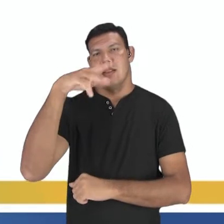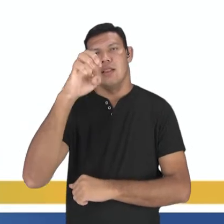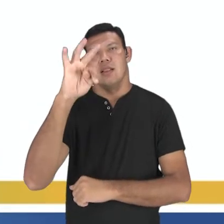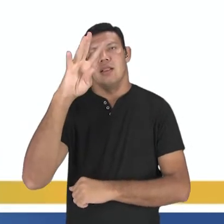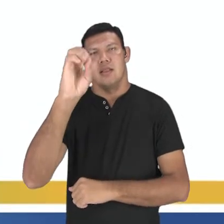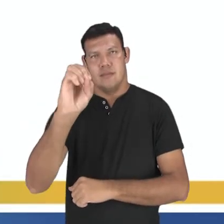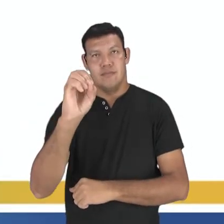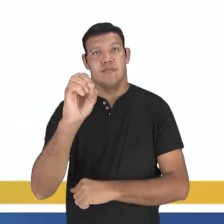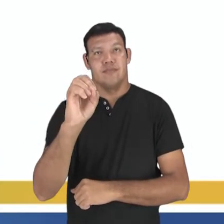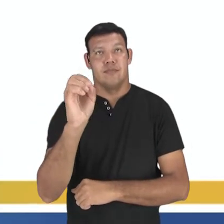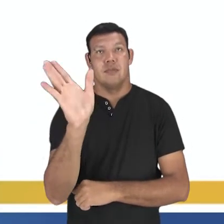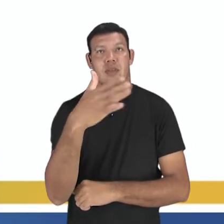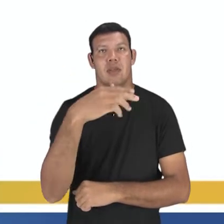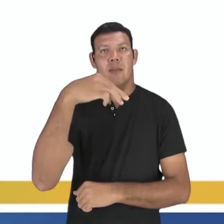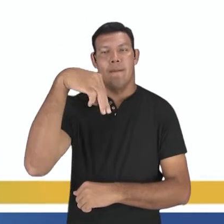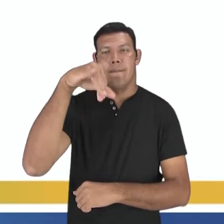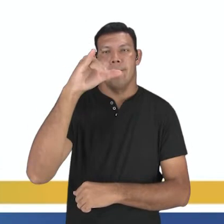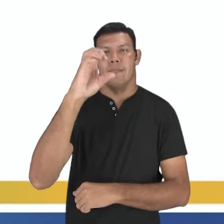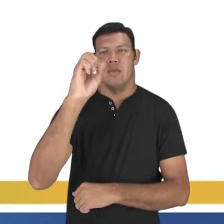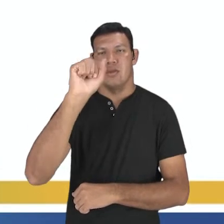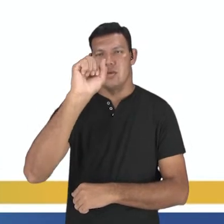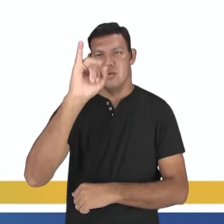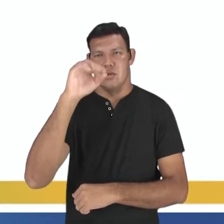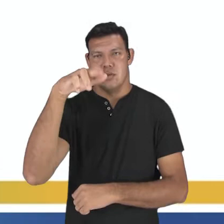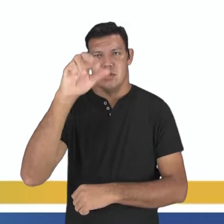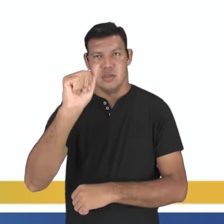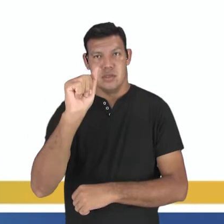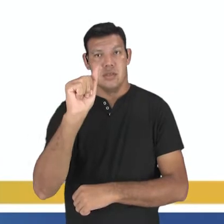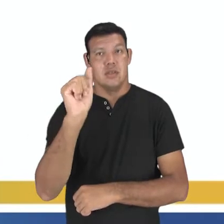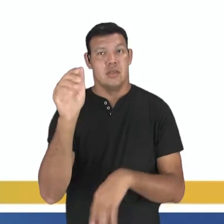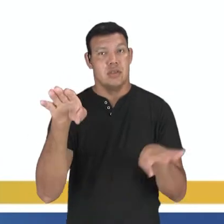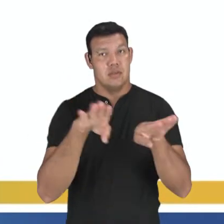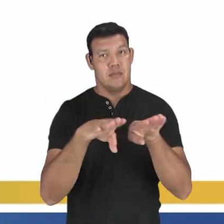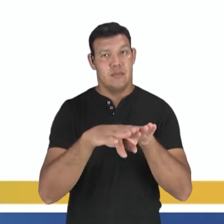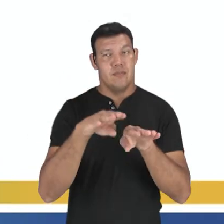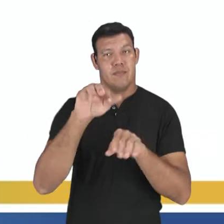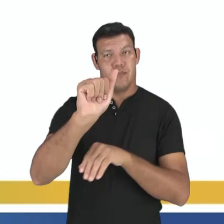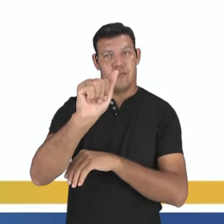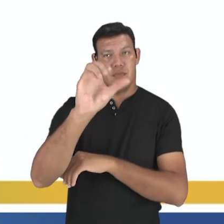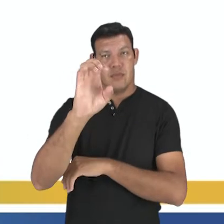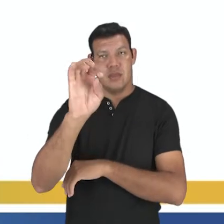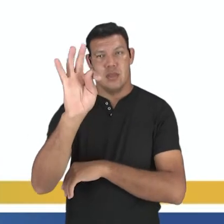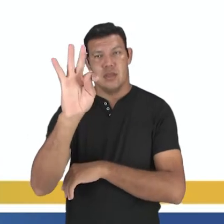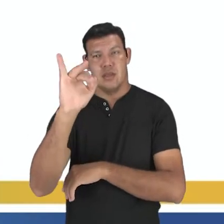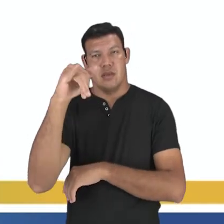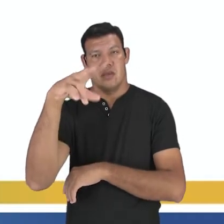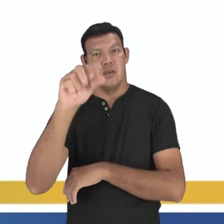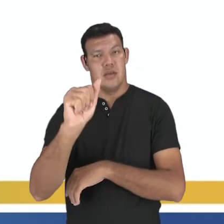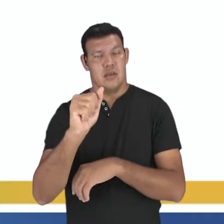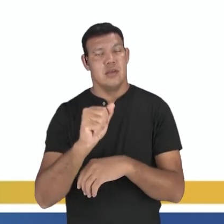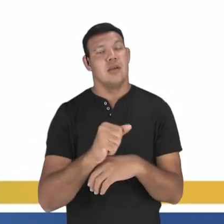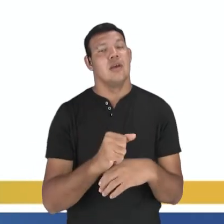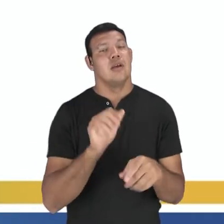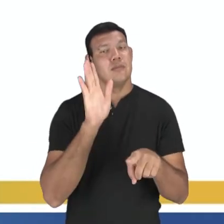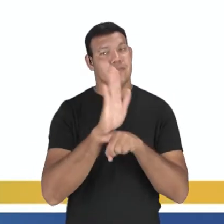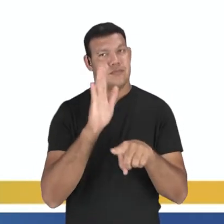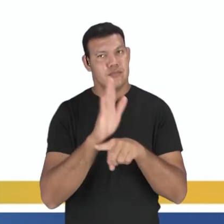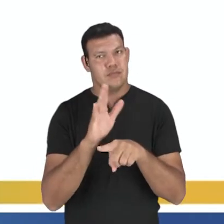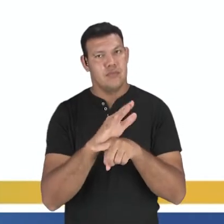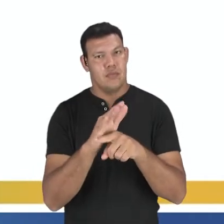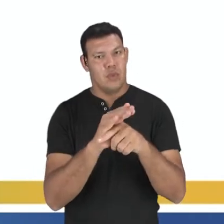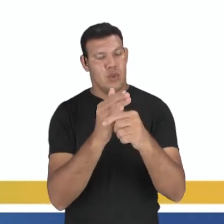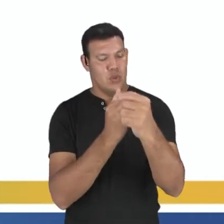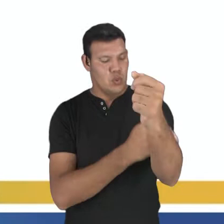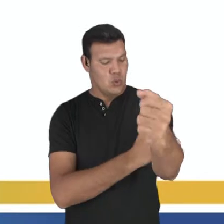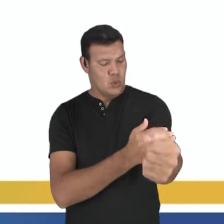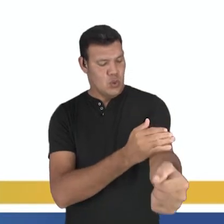de actina, que nada mais são do que proteínas que vão auxiliar nessa atividade de contração. E aí,